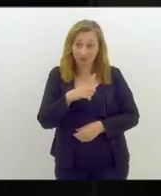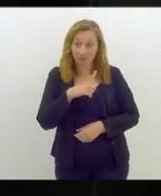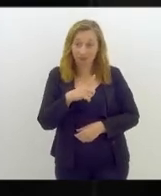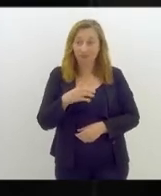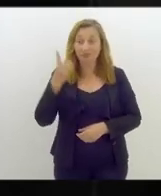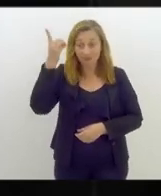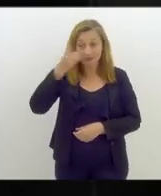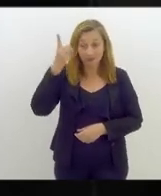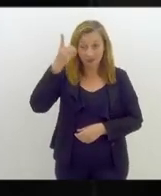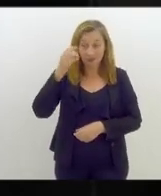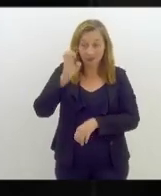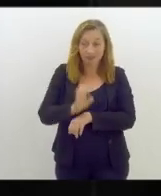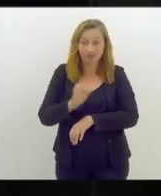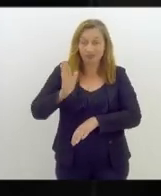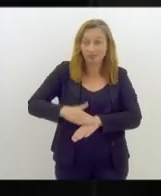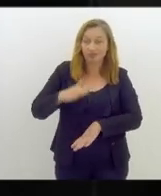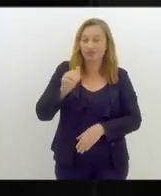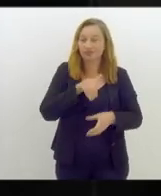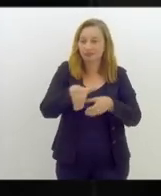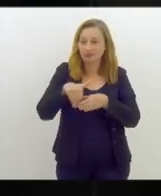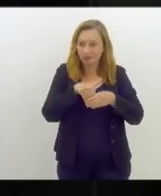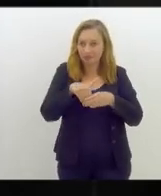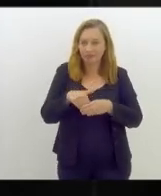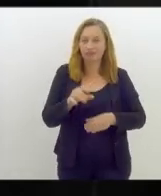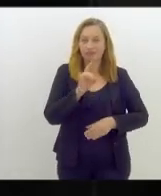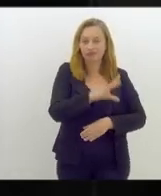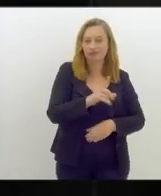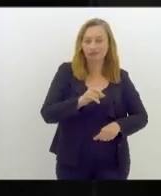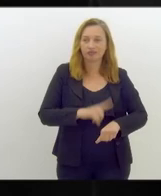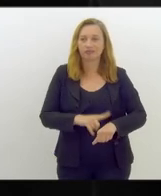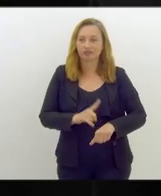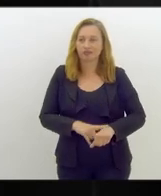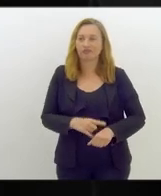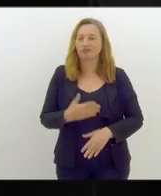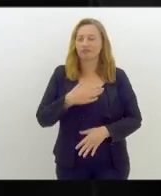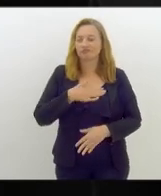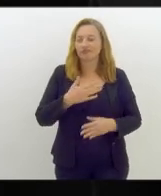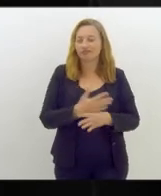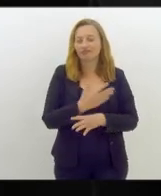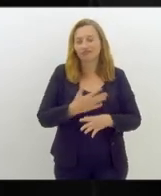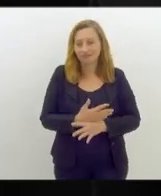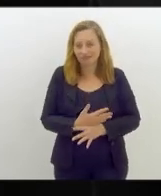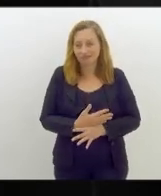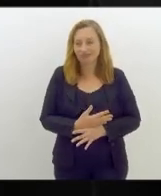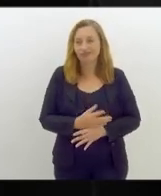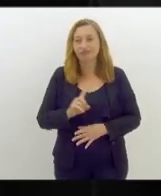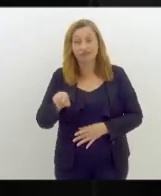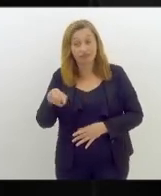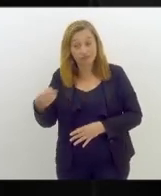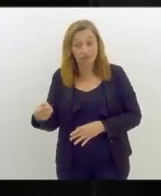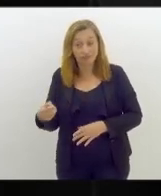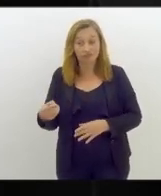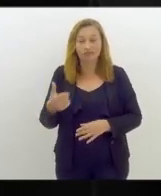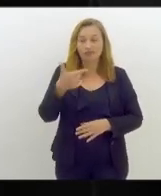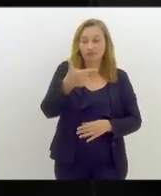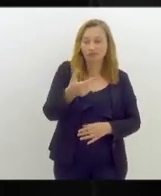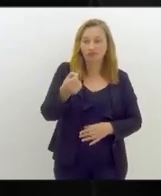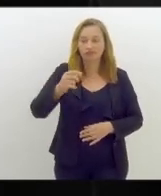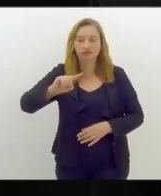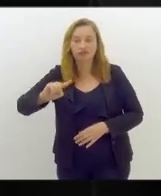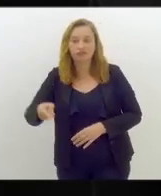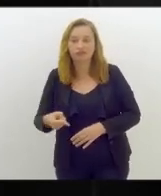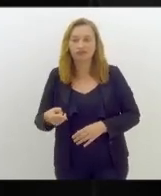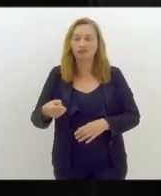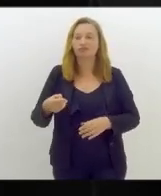deputado estadual mais votado nessas últimas eleições, minha cidade natal, e outros mais 20 mil votos